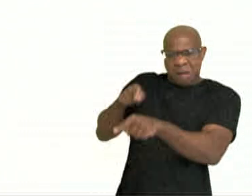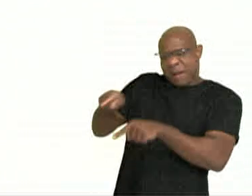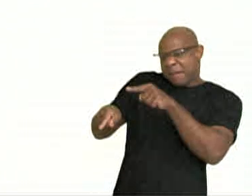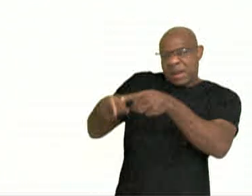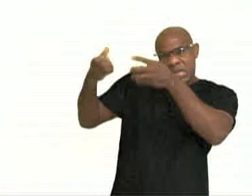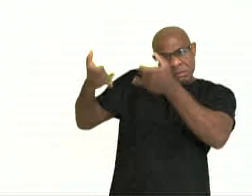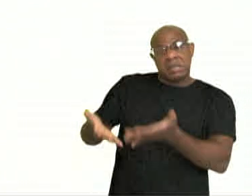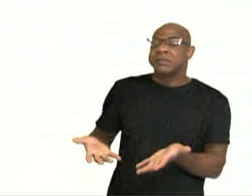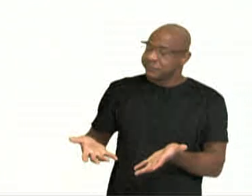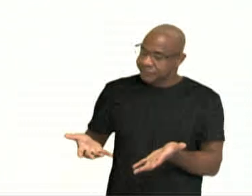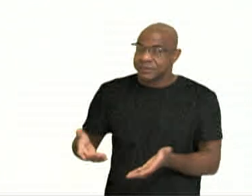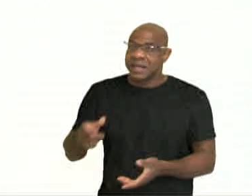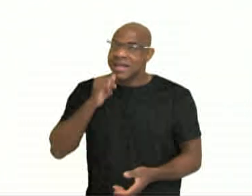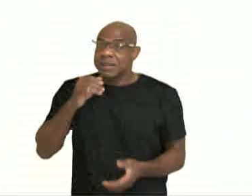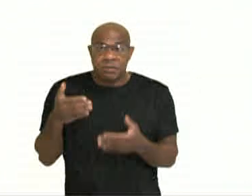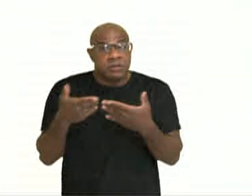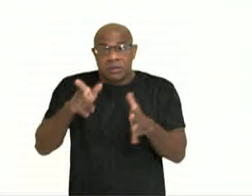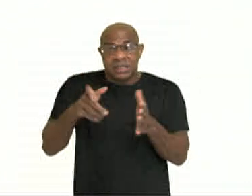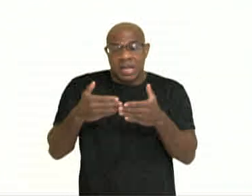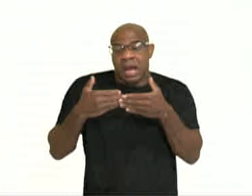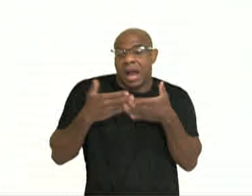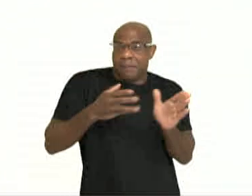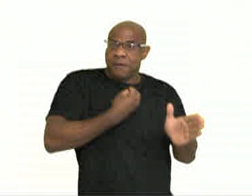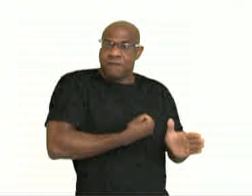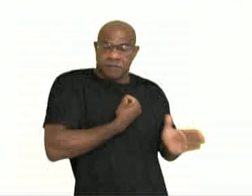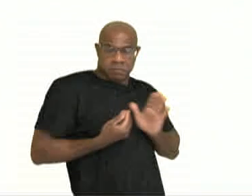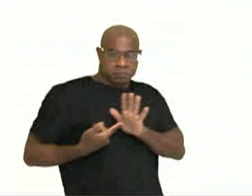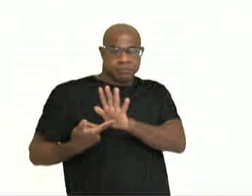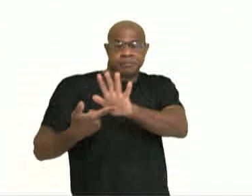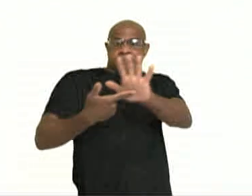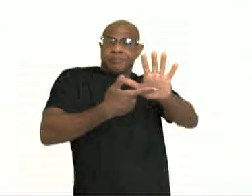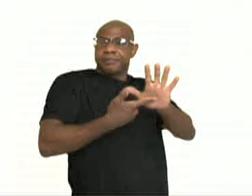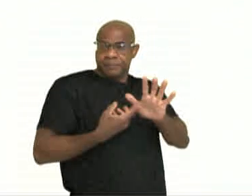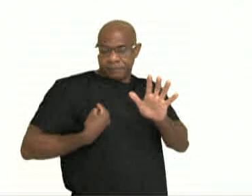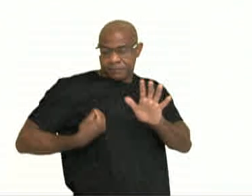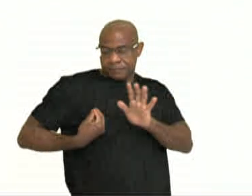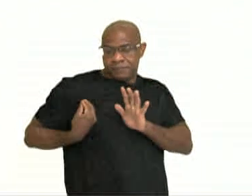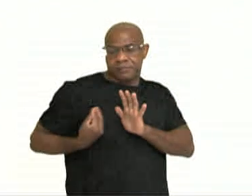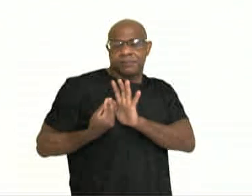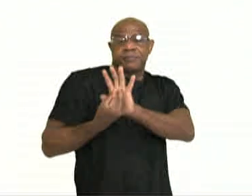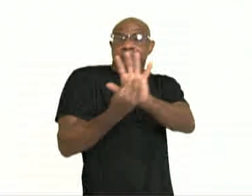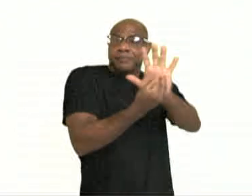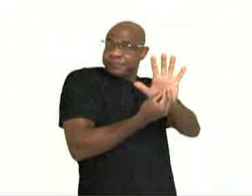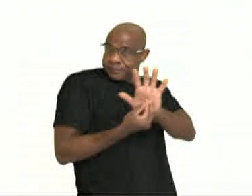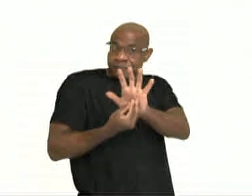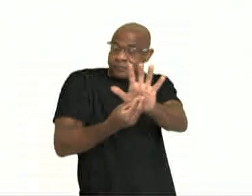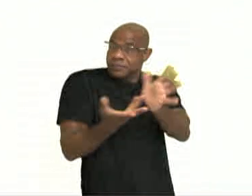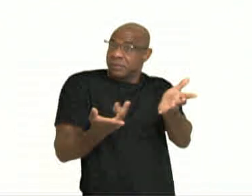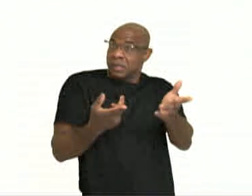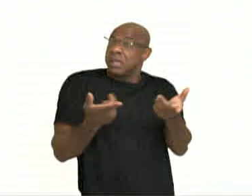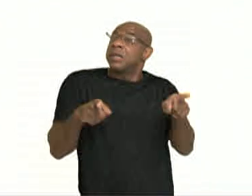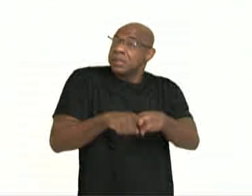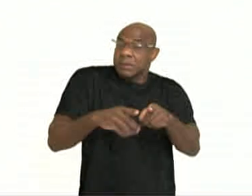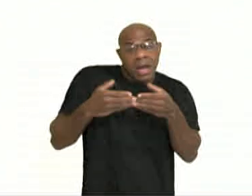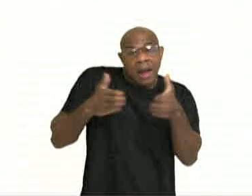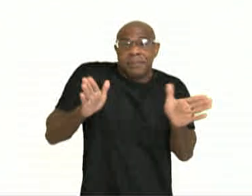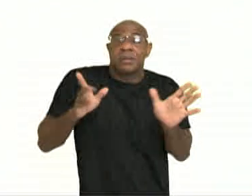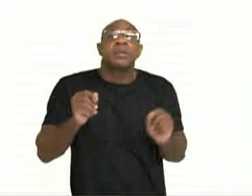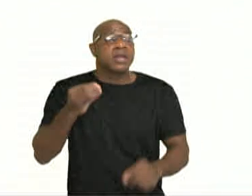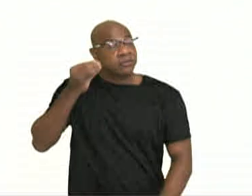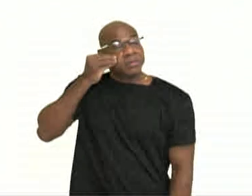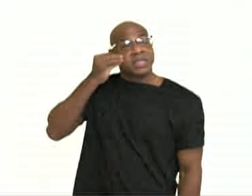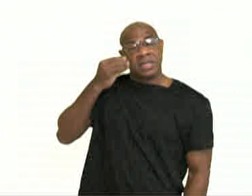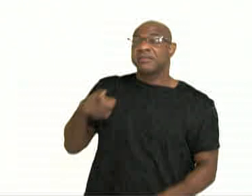quando abrimos nossas vidas na internet, estamos também abrindo nossas experiências para que as pessoas criem suas